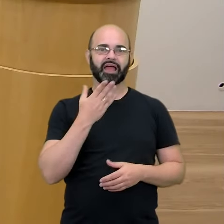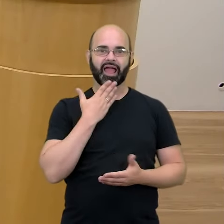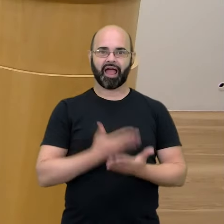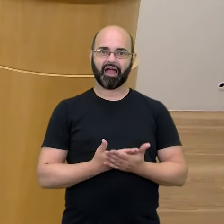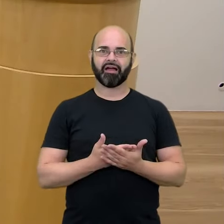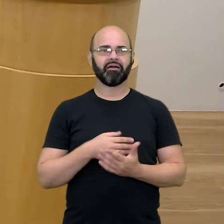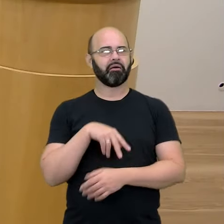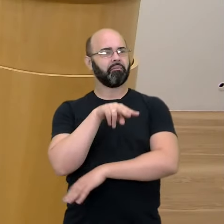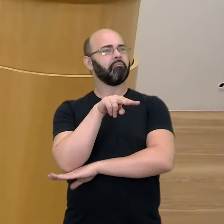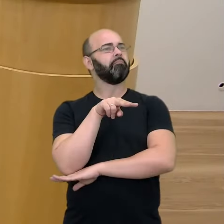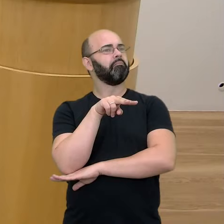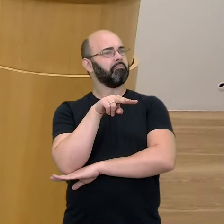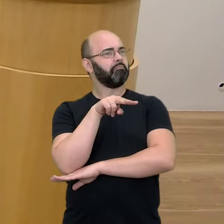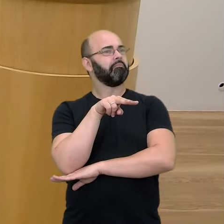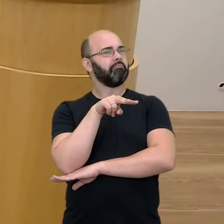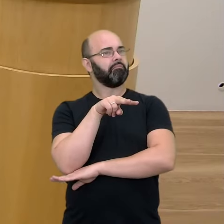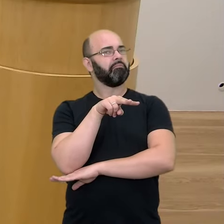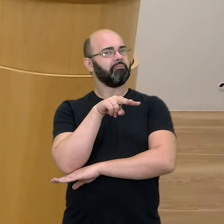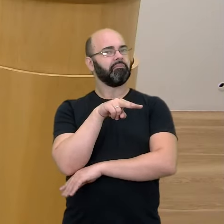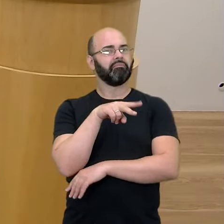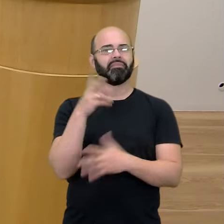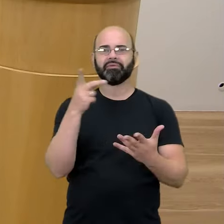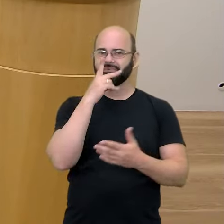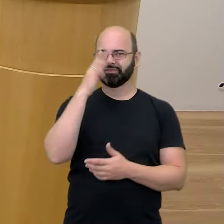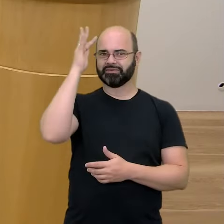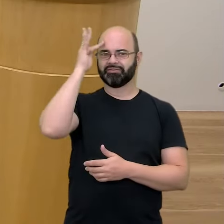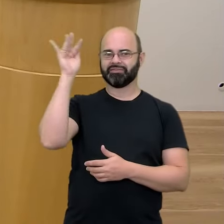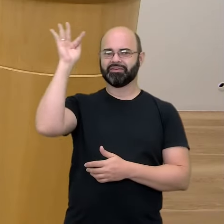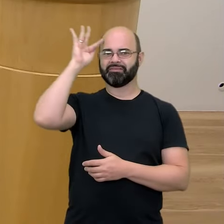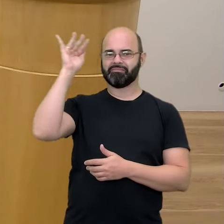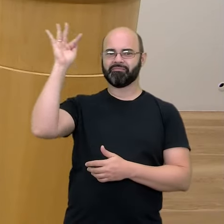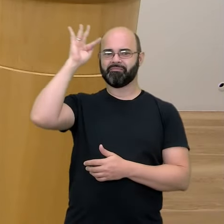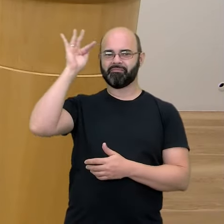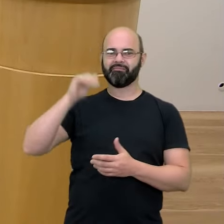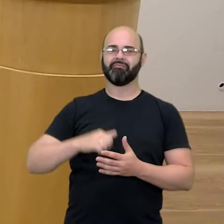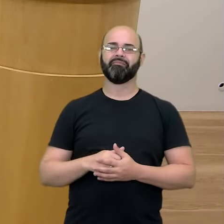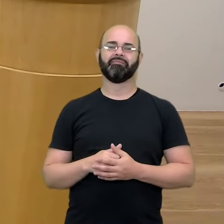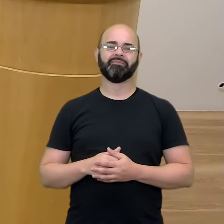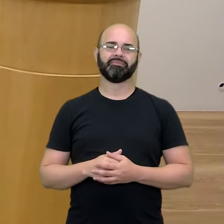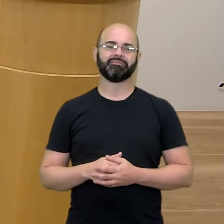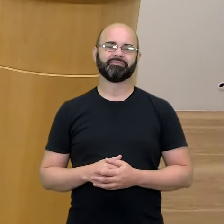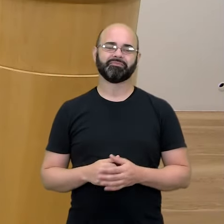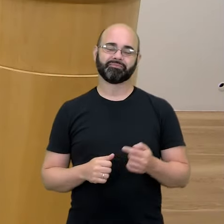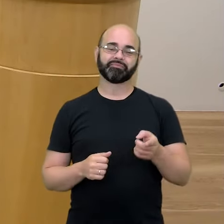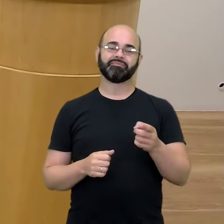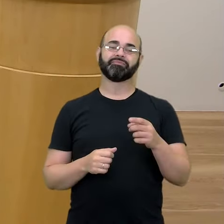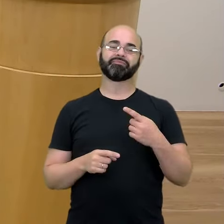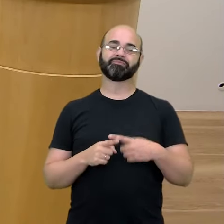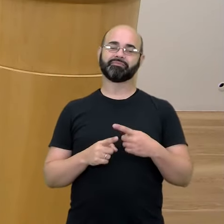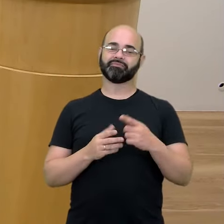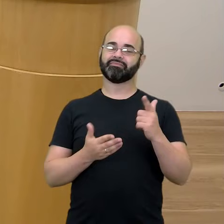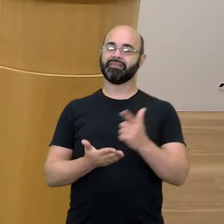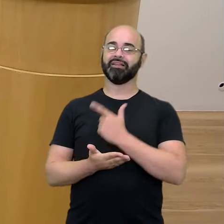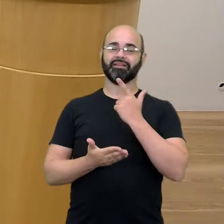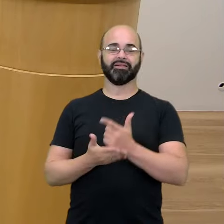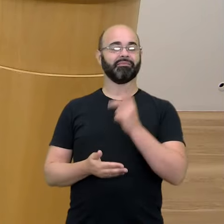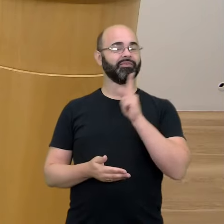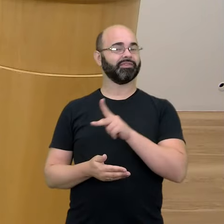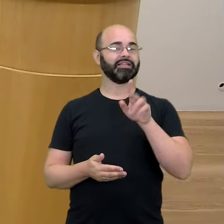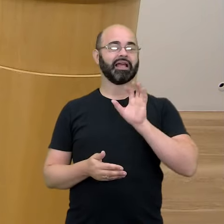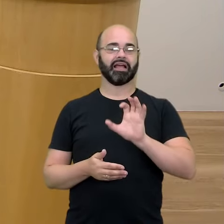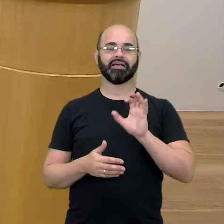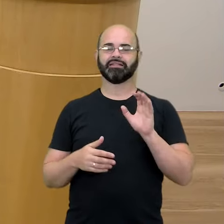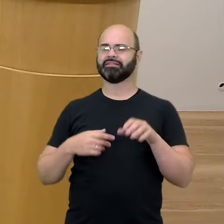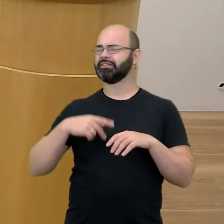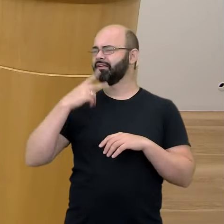observando e falando, onde ele vai fechar isso? Pensou que eu ia levar para muito longe? Porque o professor de literatura geralmente é isso, né? O professor de literatura começa a trazer